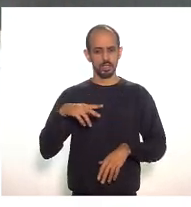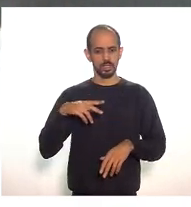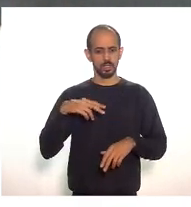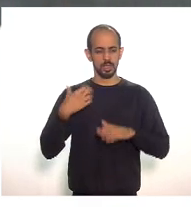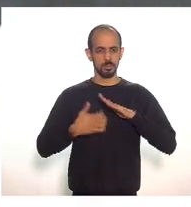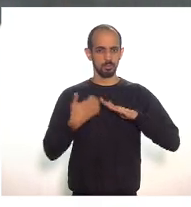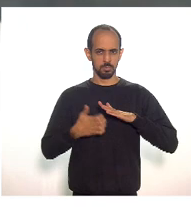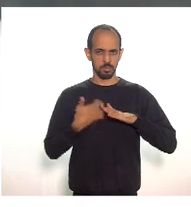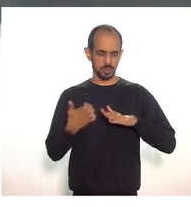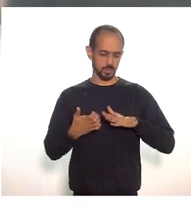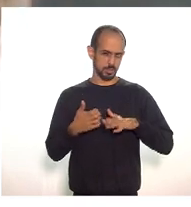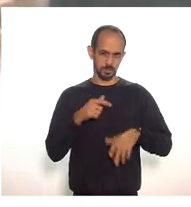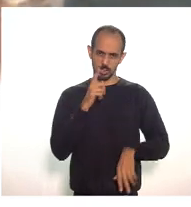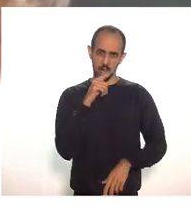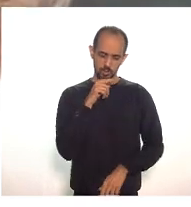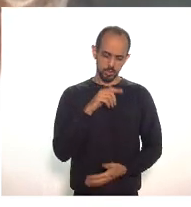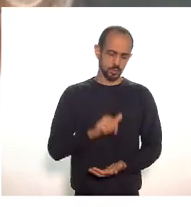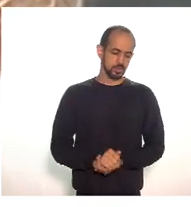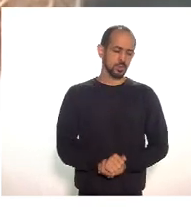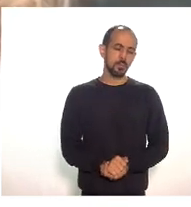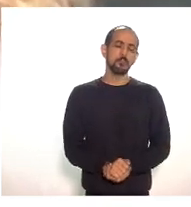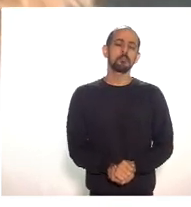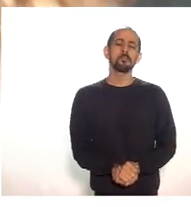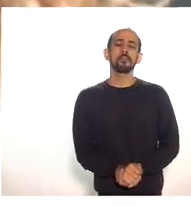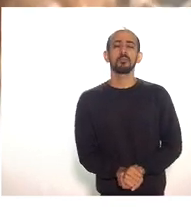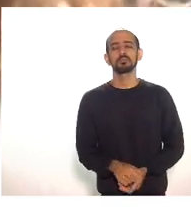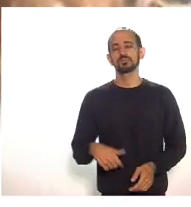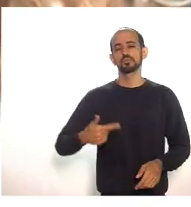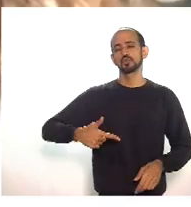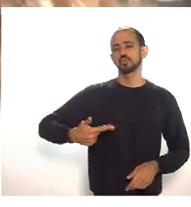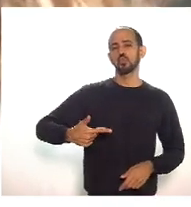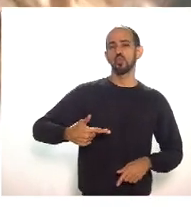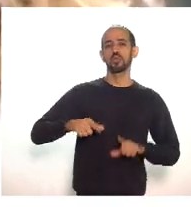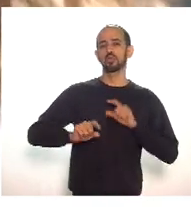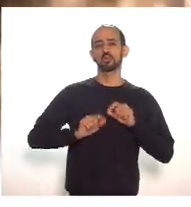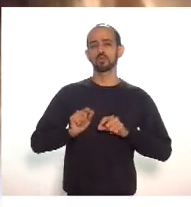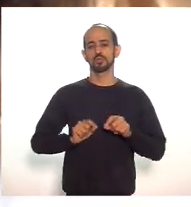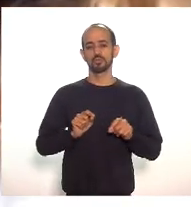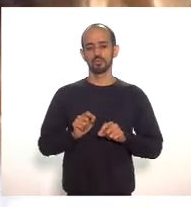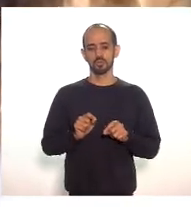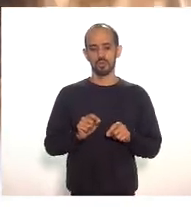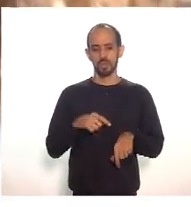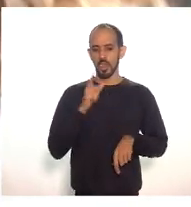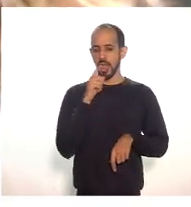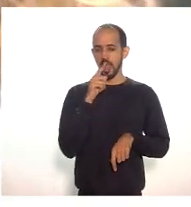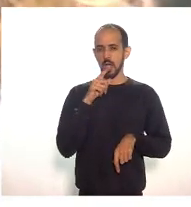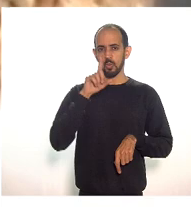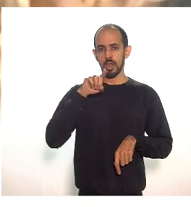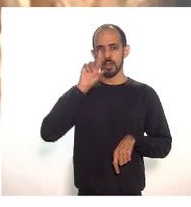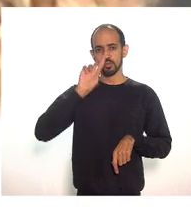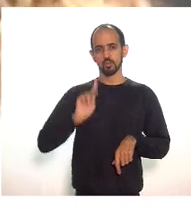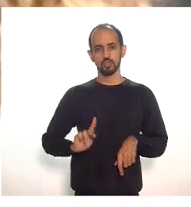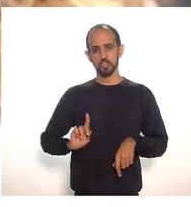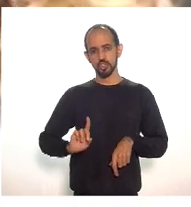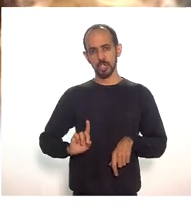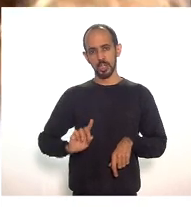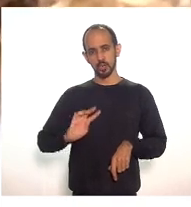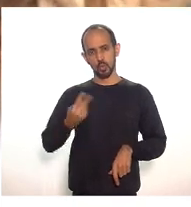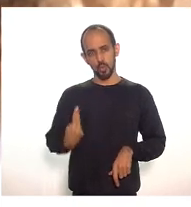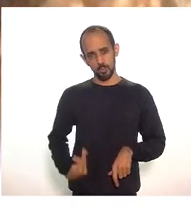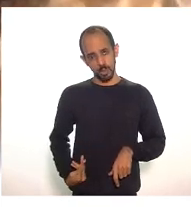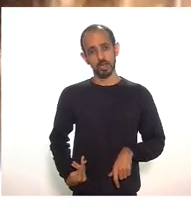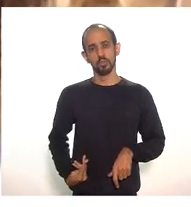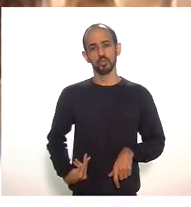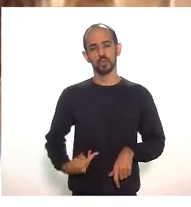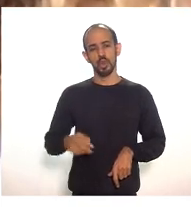a privatização é inteiro é segundo a gente considerar a água como um direito humano e o não